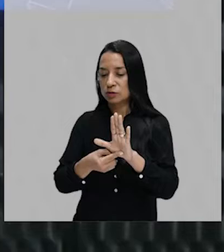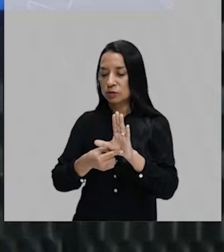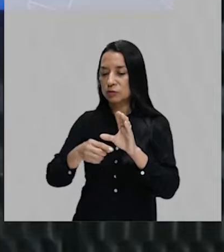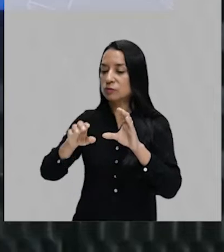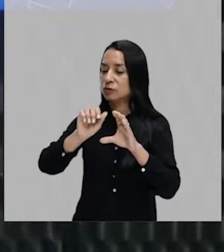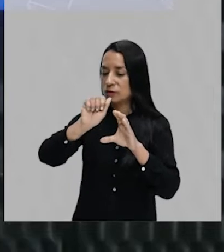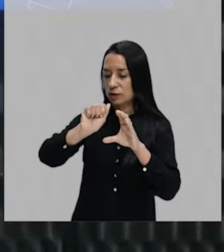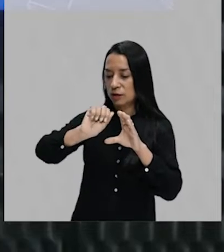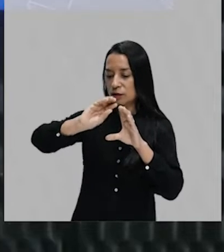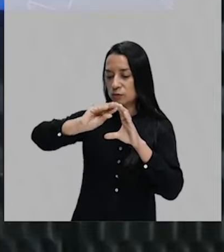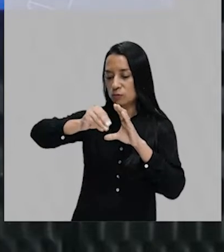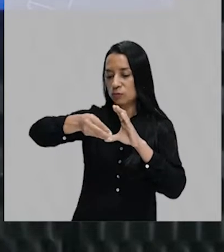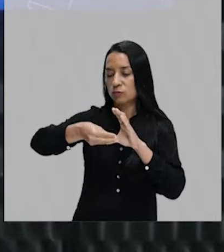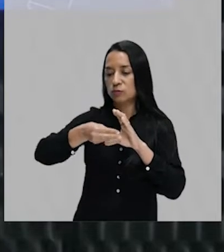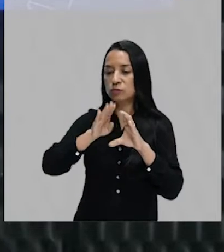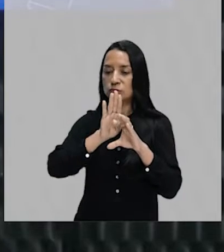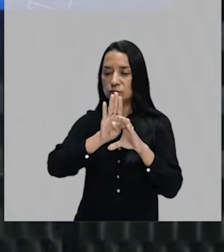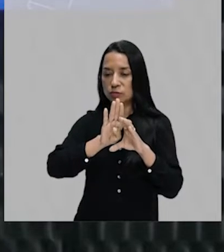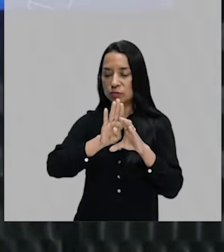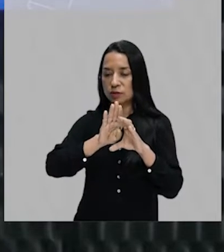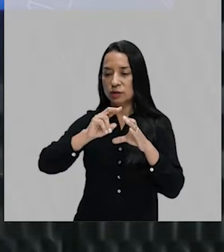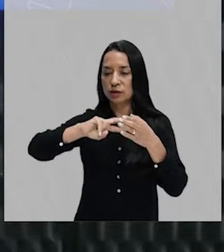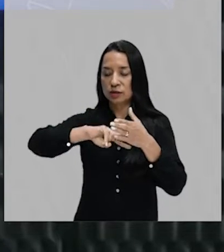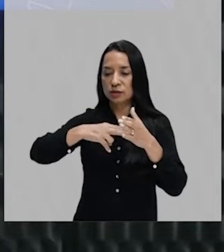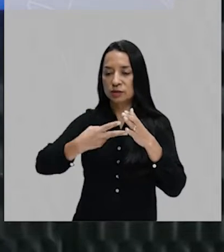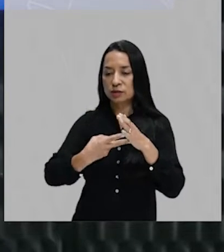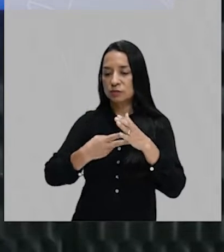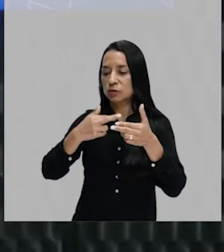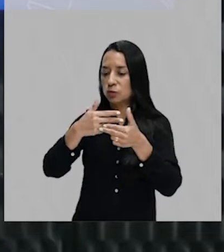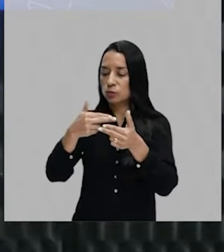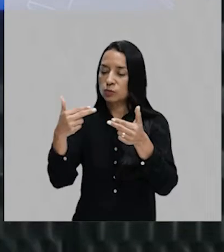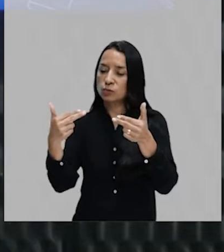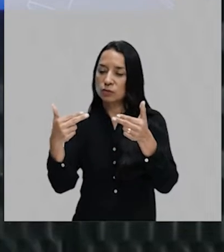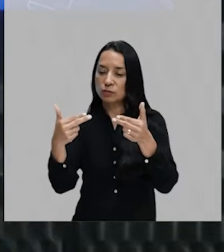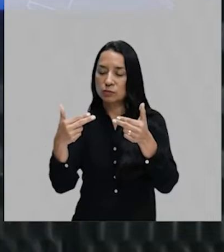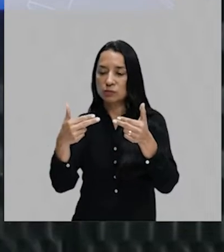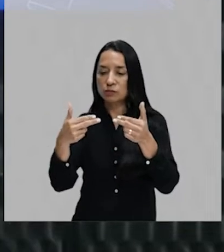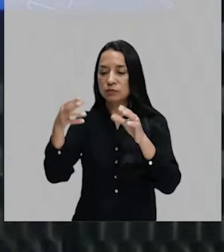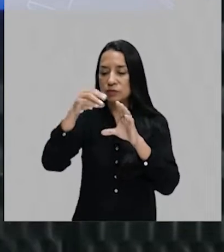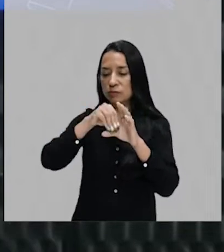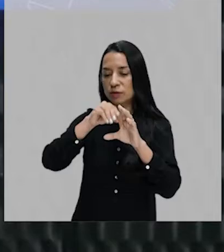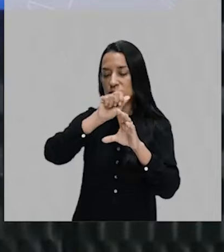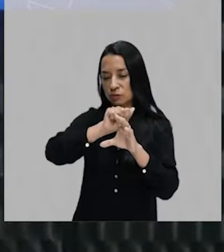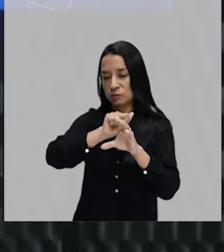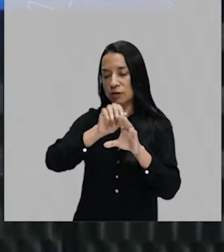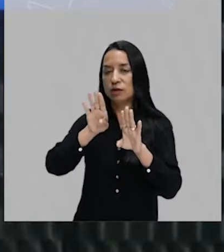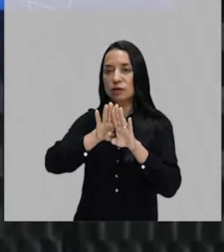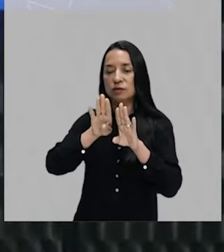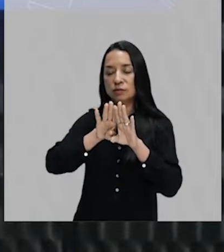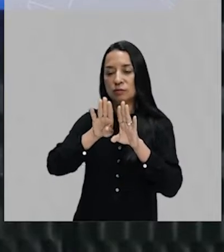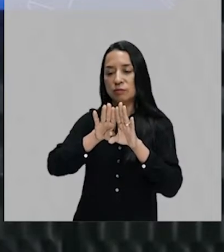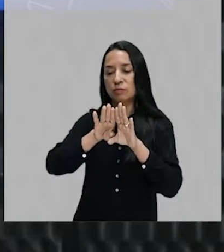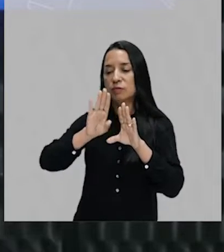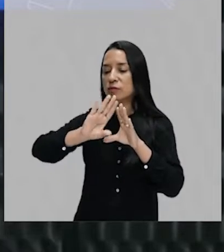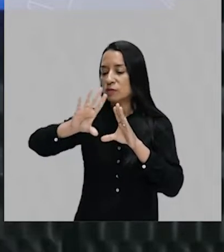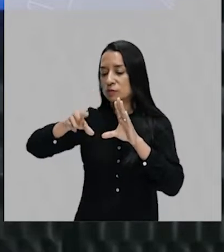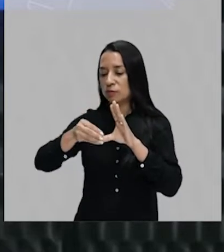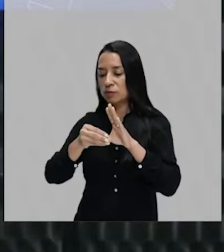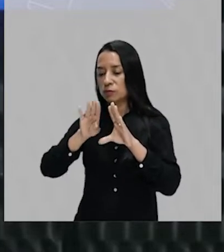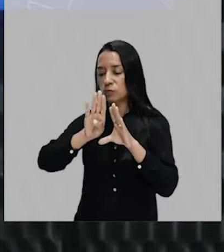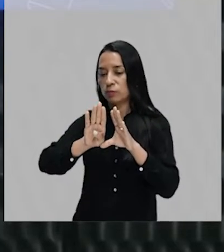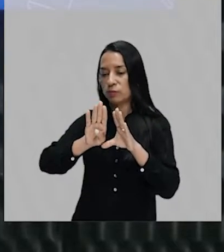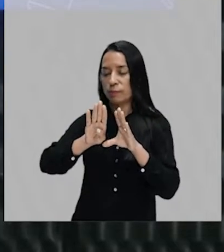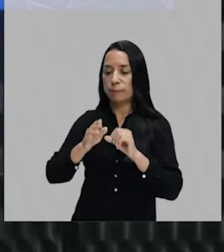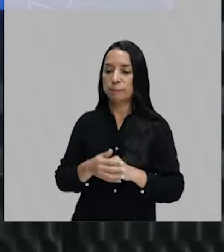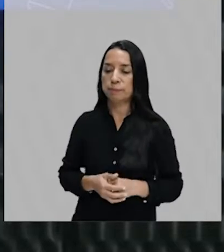subconjunto de B significa dizer que todos os elementos que fazem parte do ar também fazem parte do conjunto B